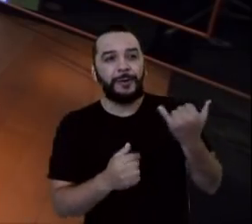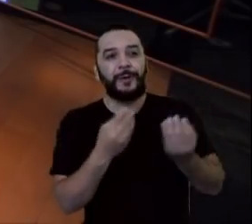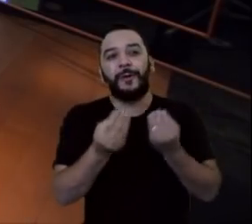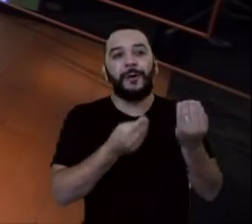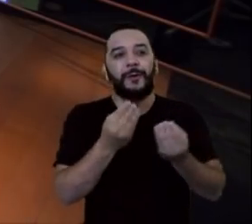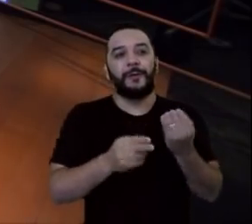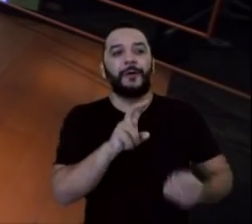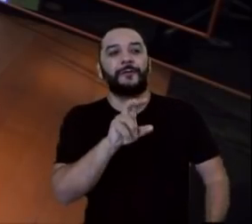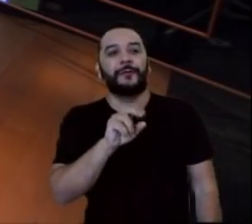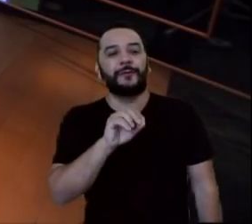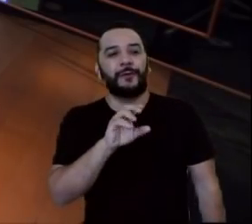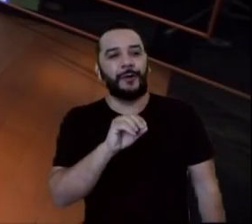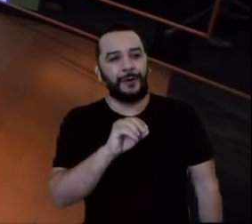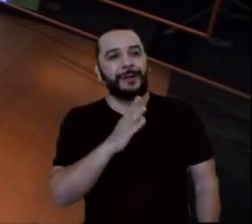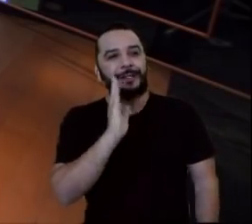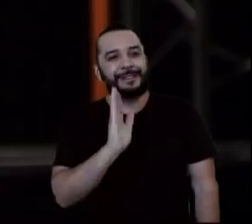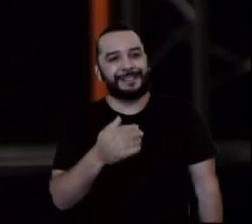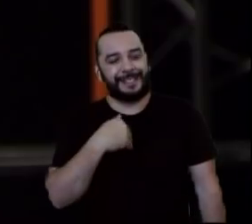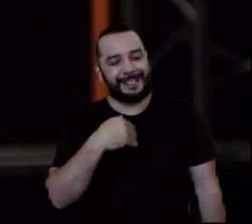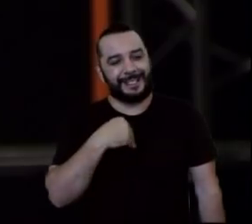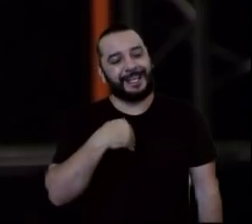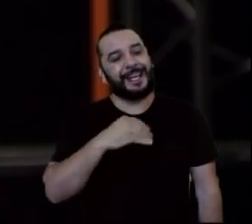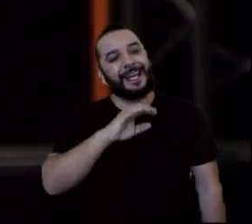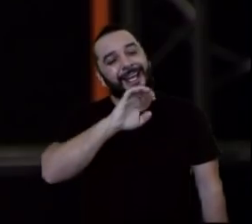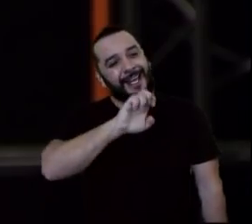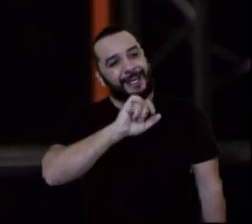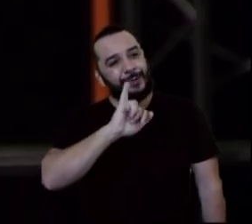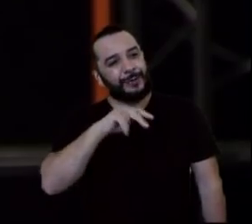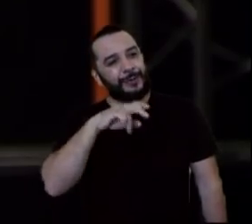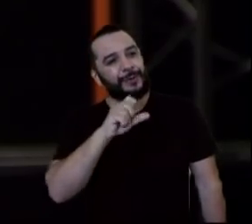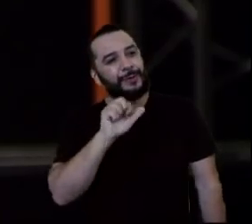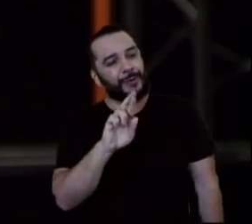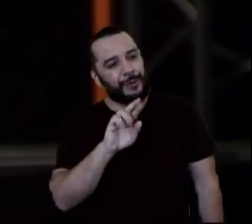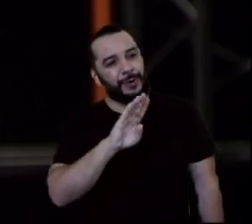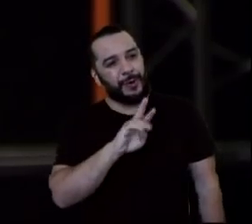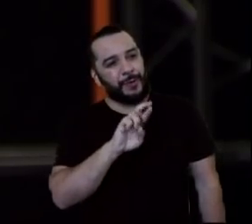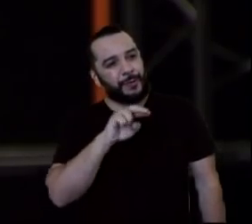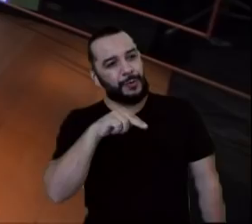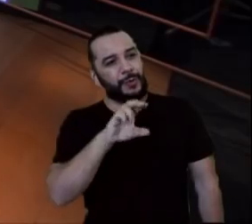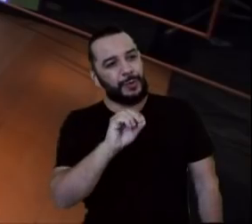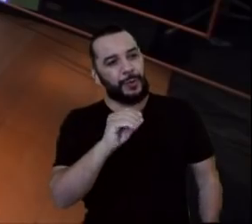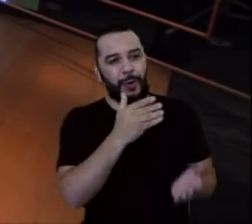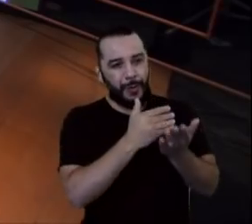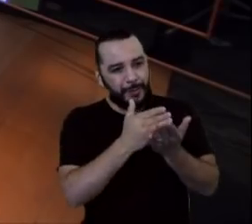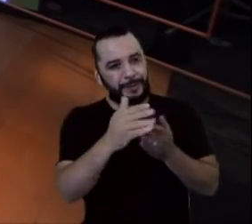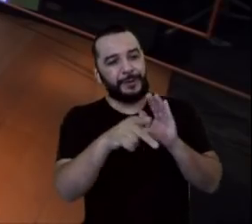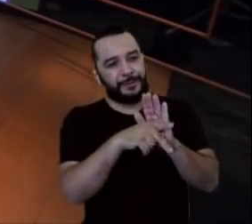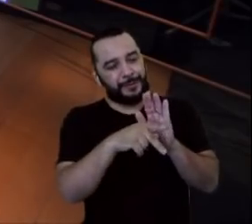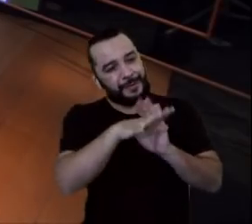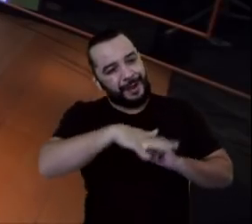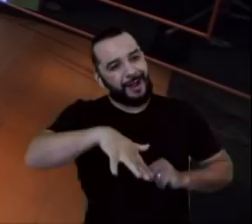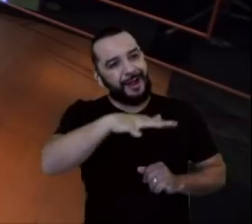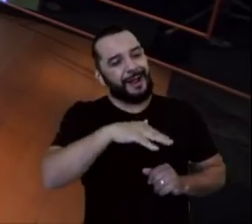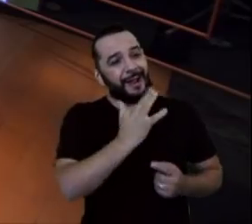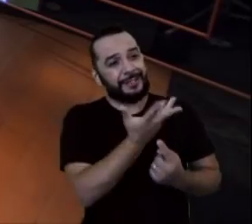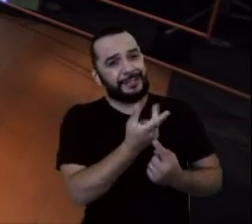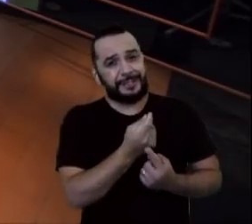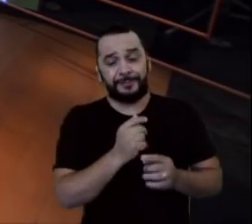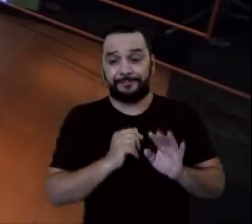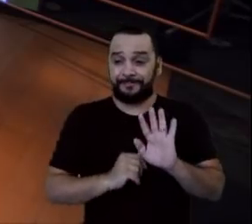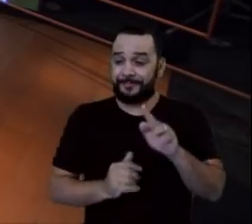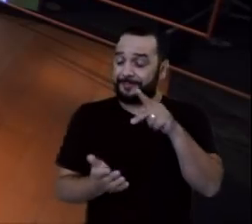Eleonor Bruno, a tua avó, que foi, quem começou essa dinastia artística. Mas olha que interessante, quem começou,